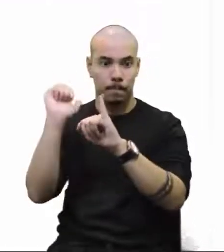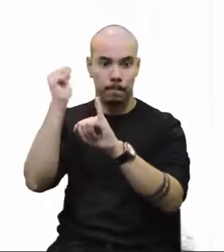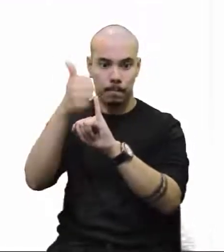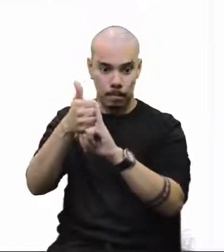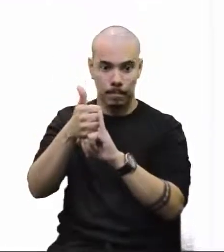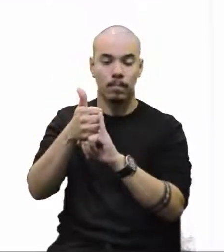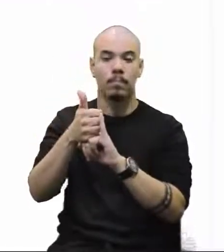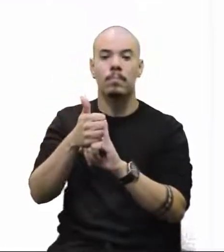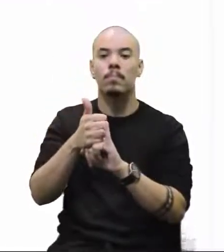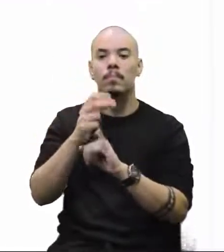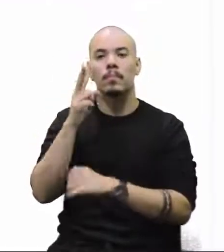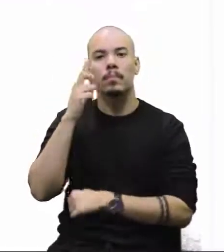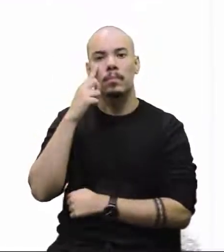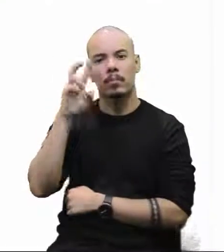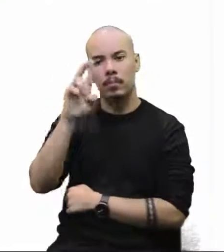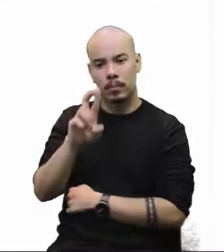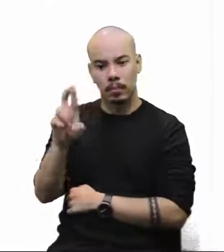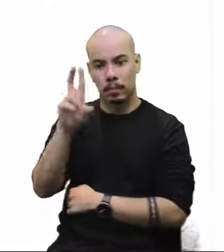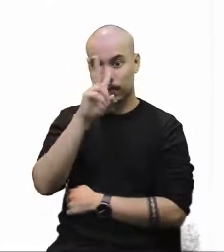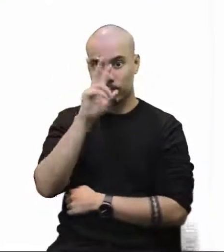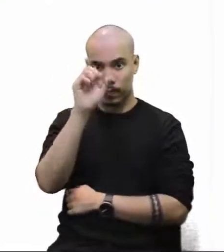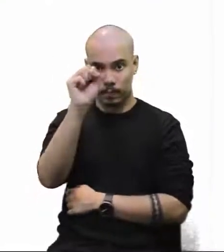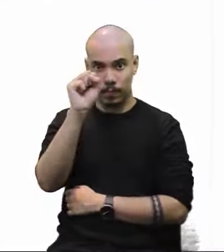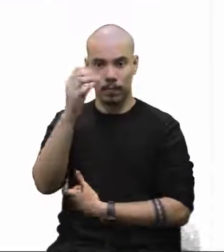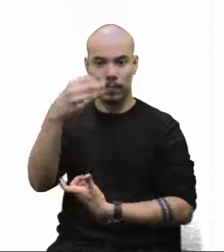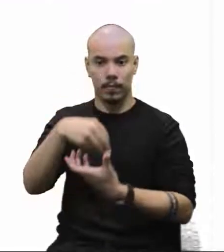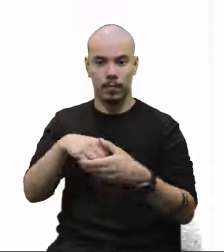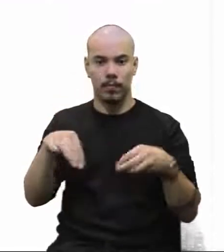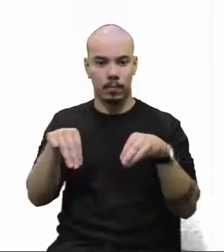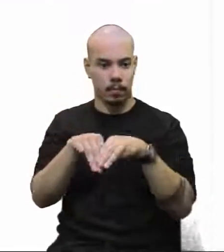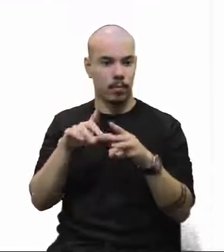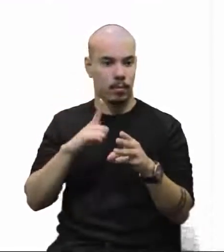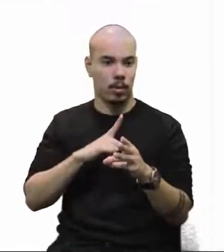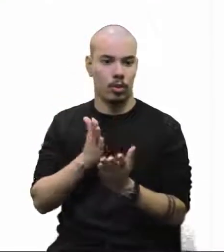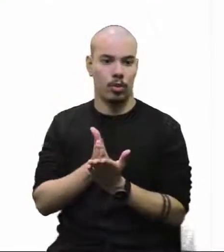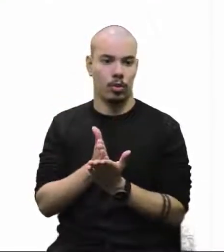substituição. Observe que a força magnética tem direção